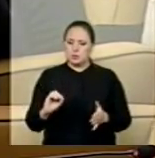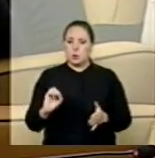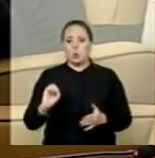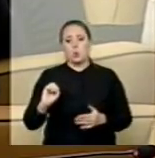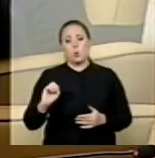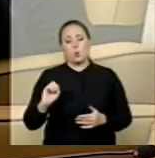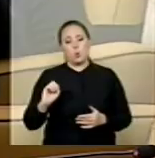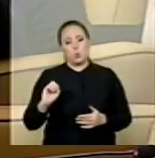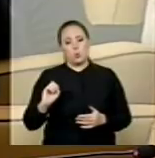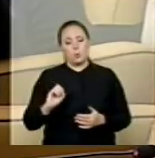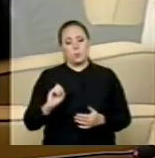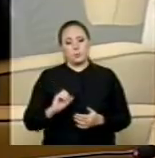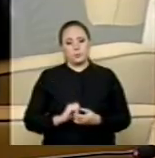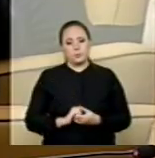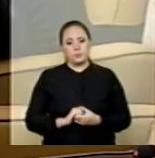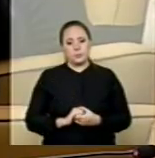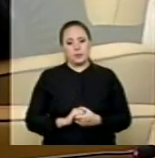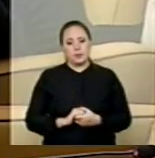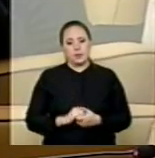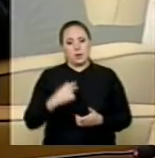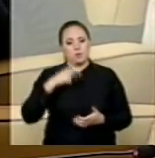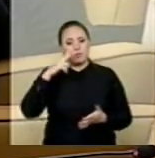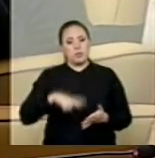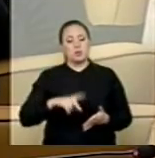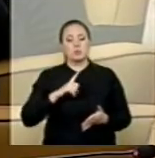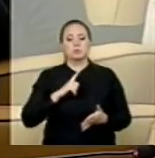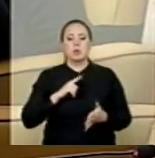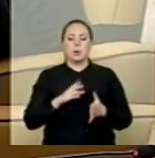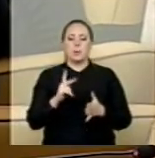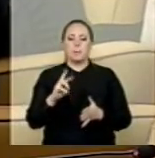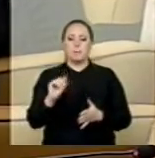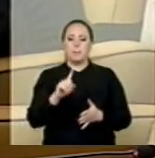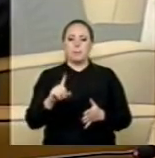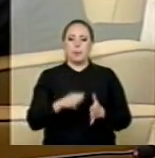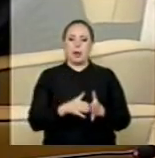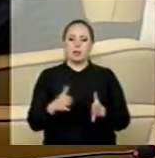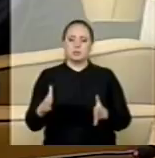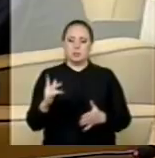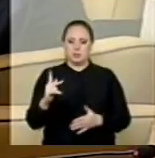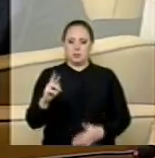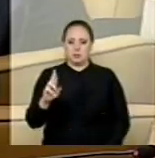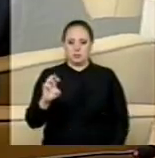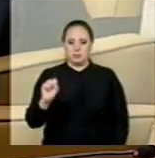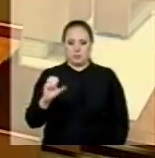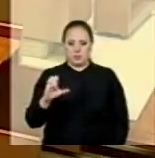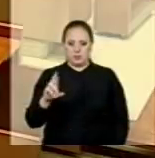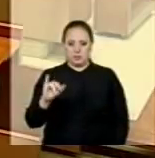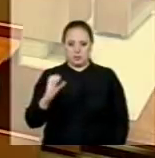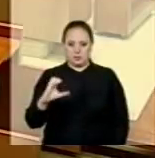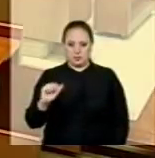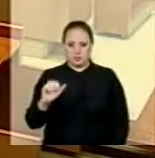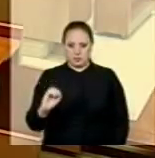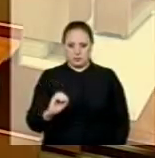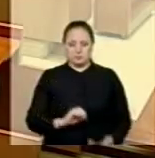lógica prevista expressamente o prazo prescricional. Eis o teor do preceito.